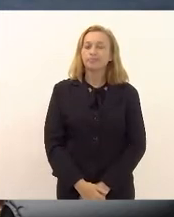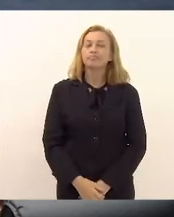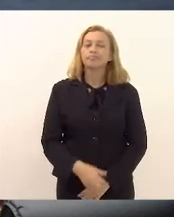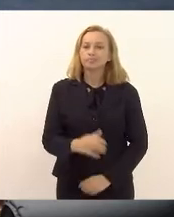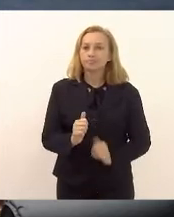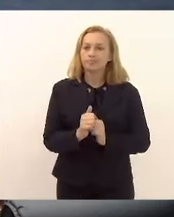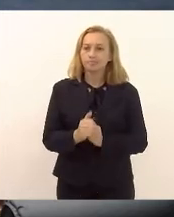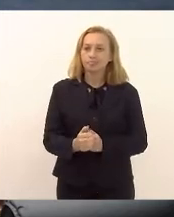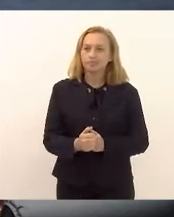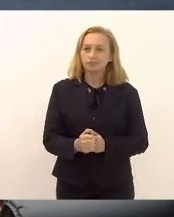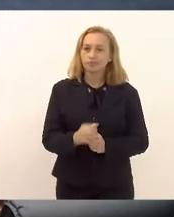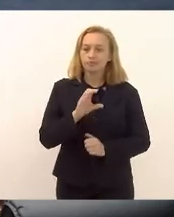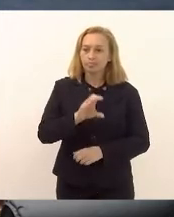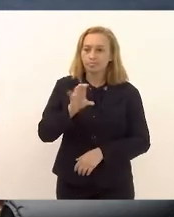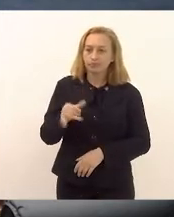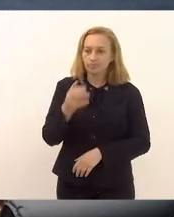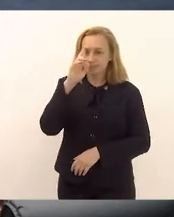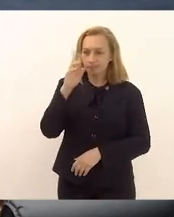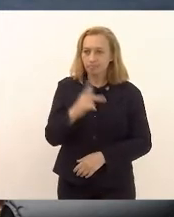Acompanho o parecer da CCJ.